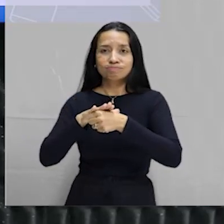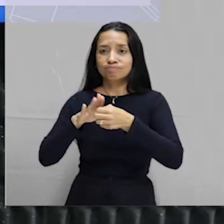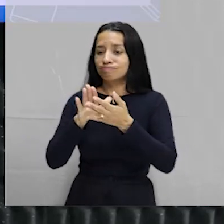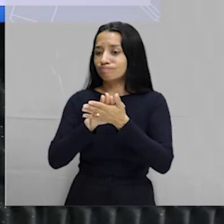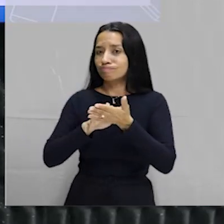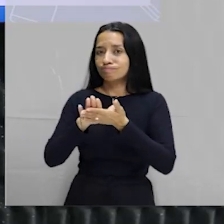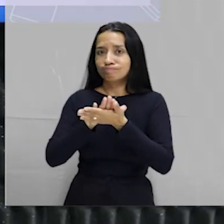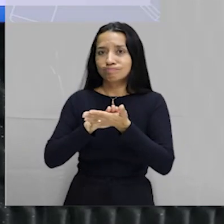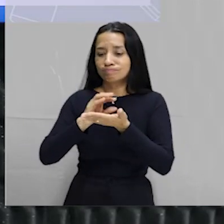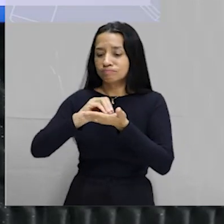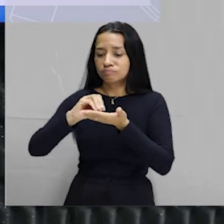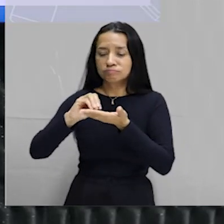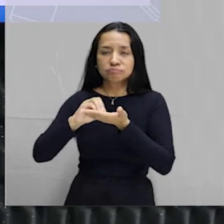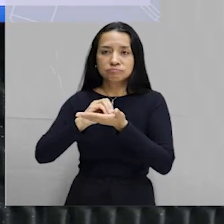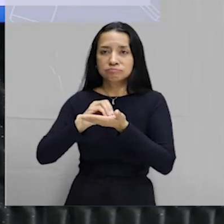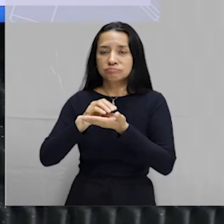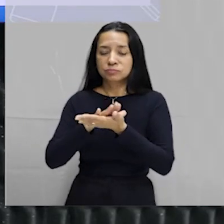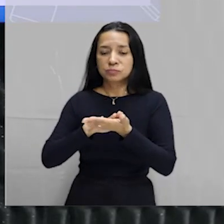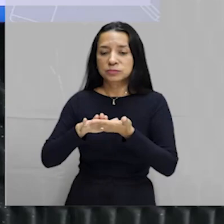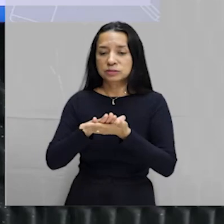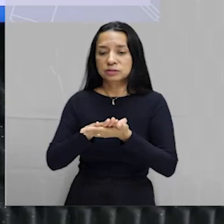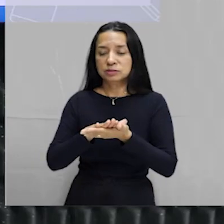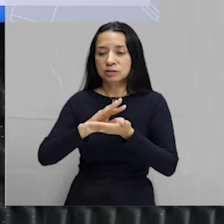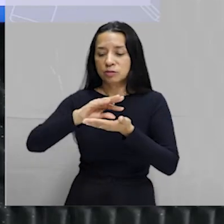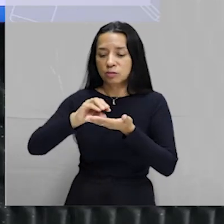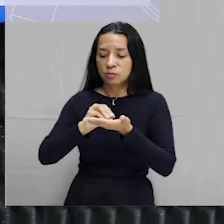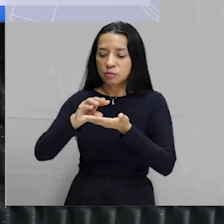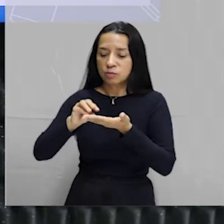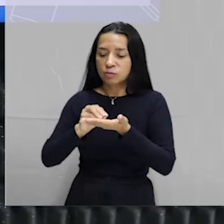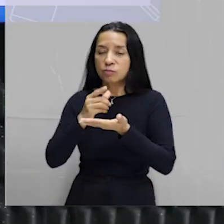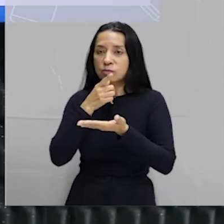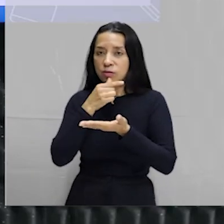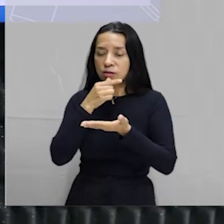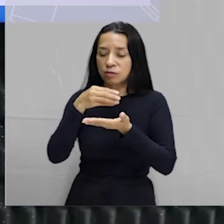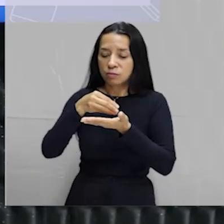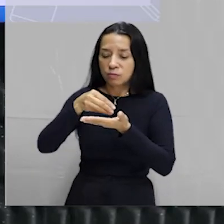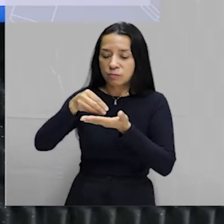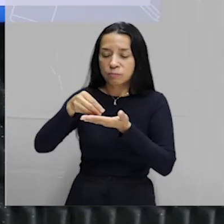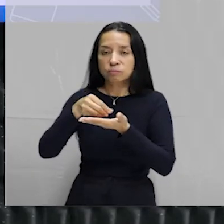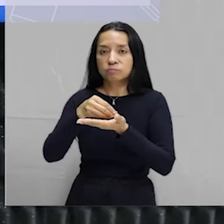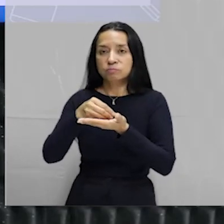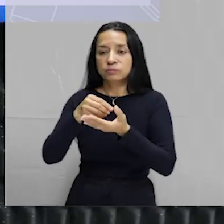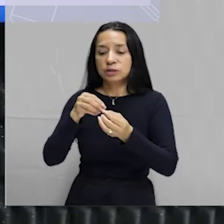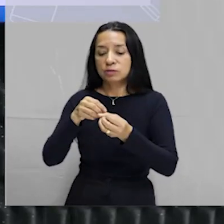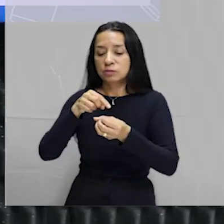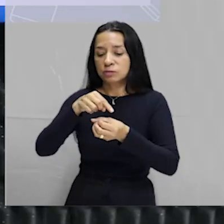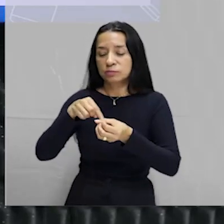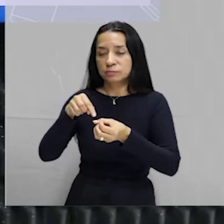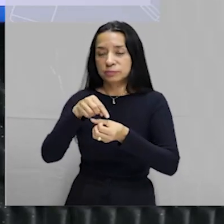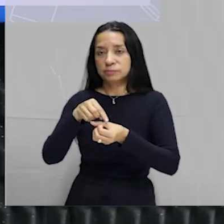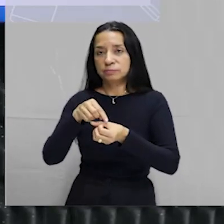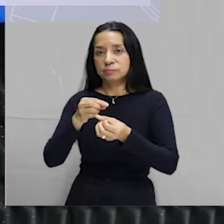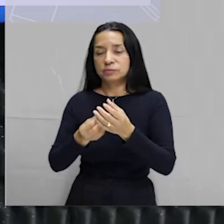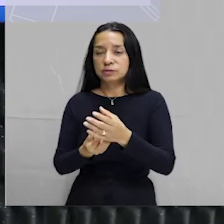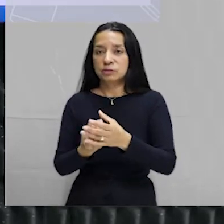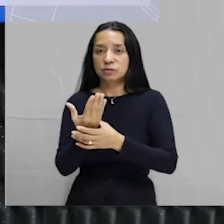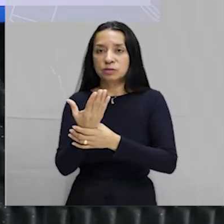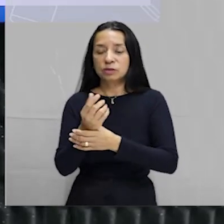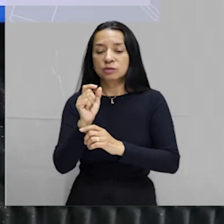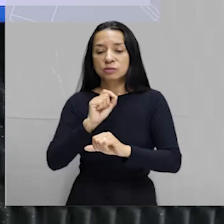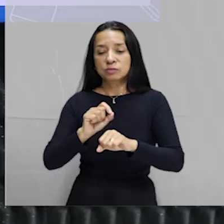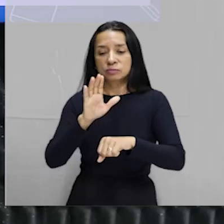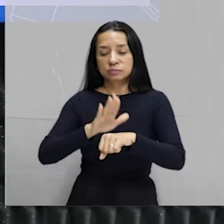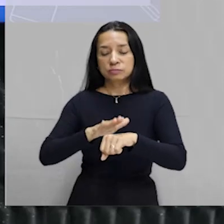dela. Essas células vão começar a acumular um líquido dentro do embrião e vai dar origem ao que